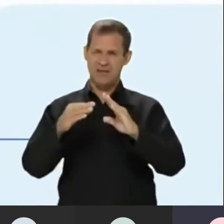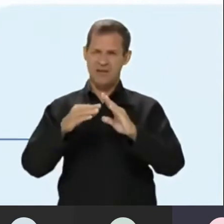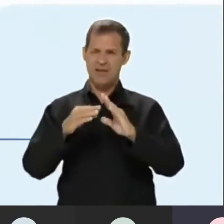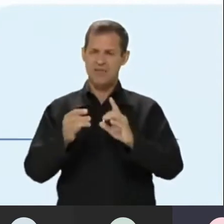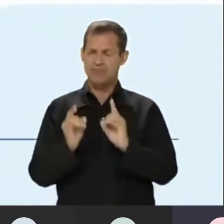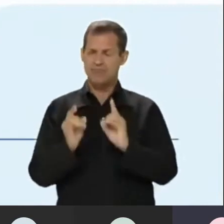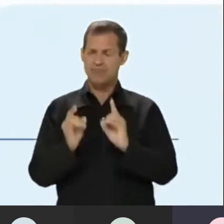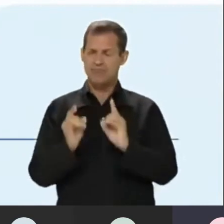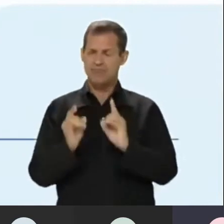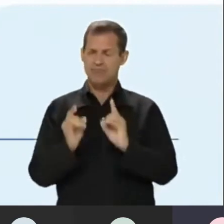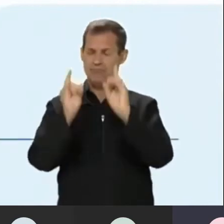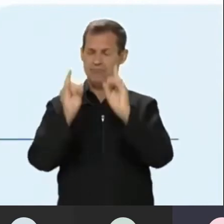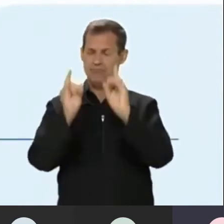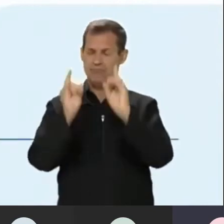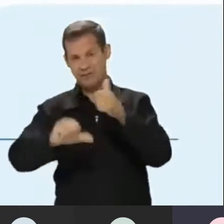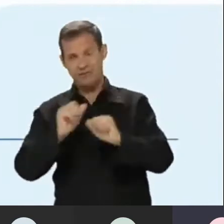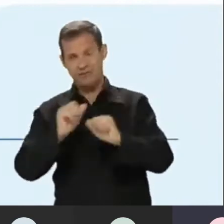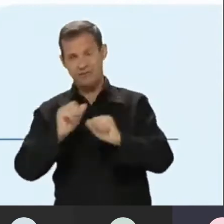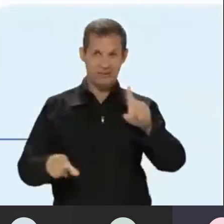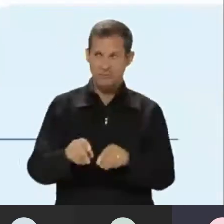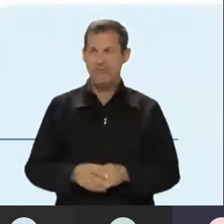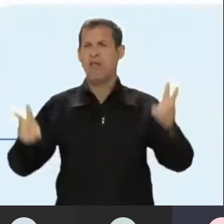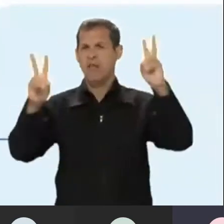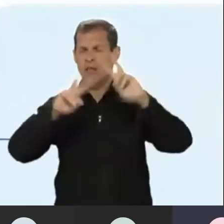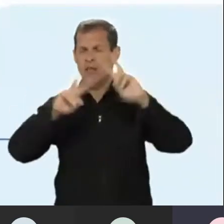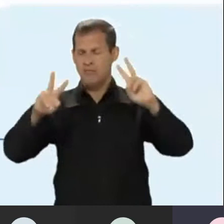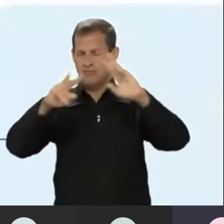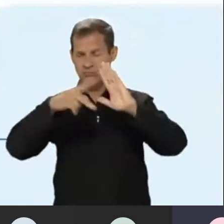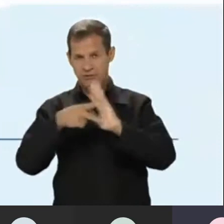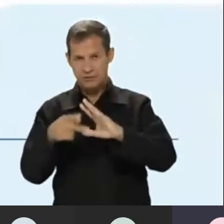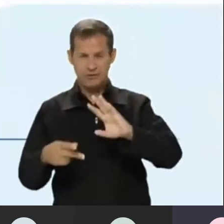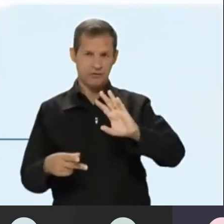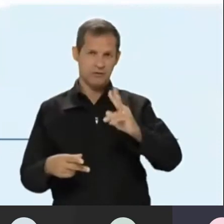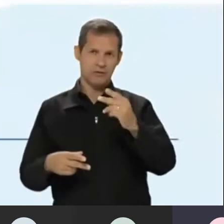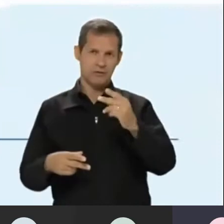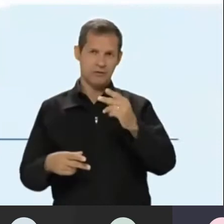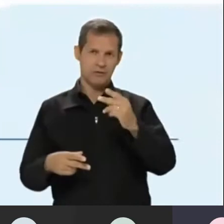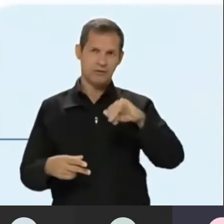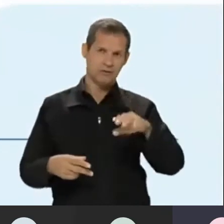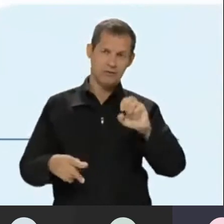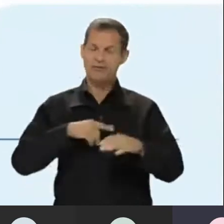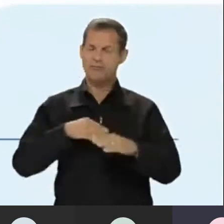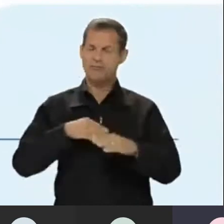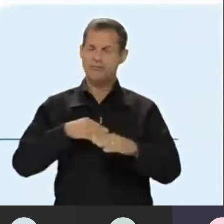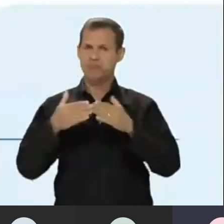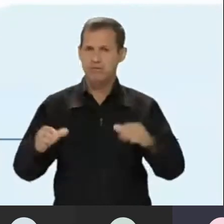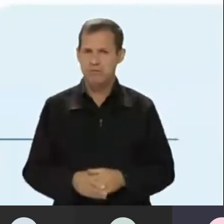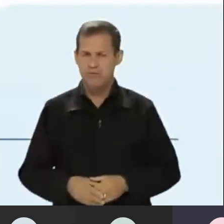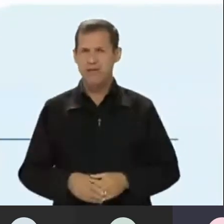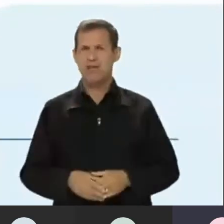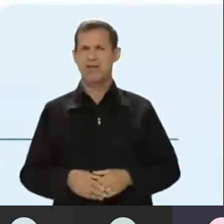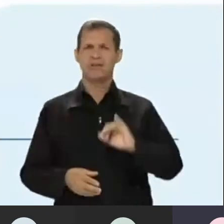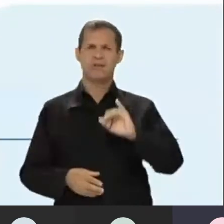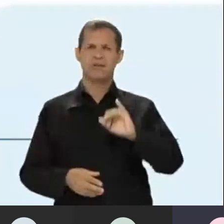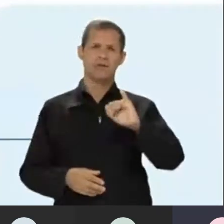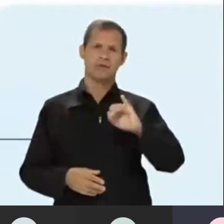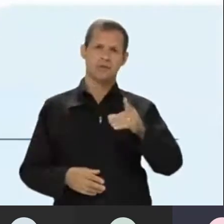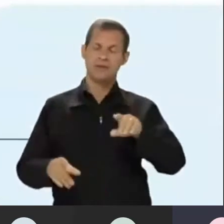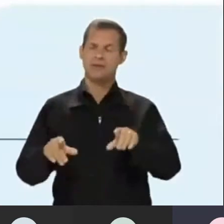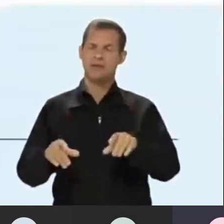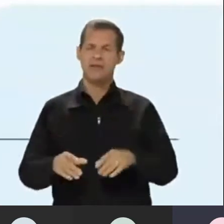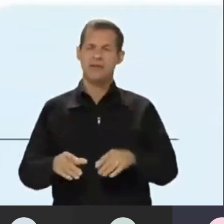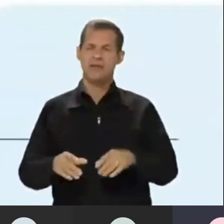edificação, fazendo essa renovação do ar. E a ventilação chaminé, a gente tem que então pensar nessas aberturas mais baixas que